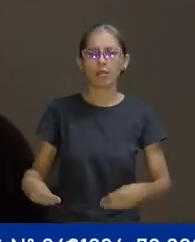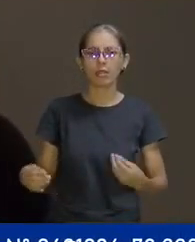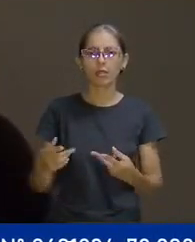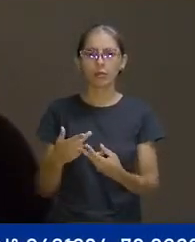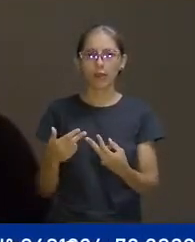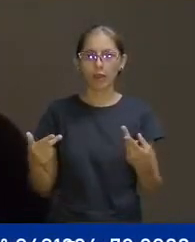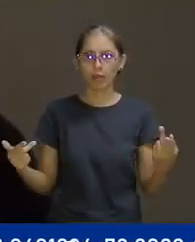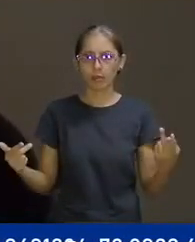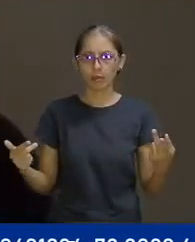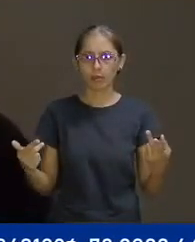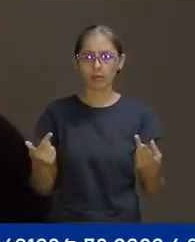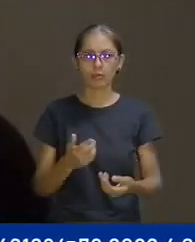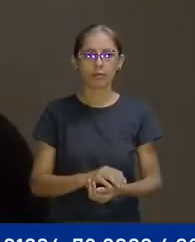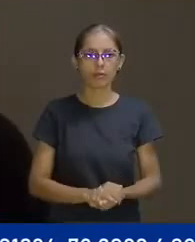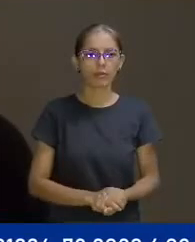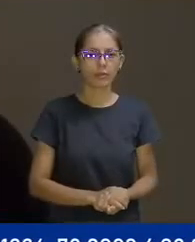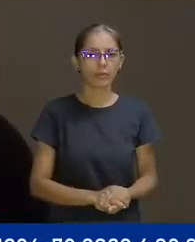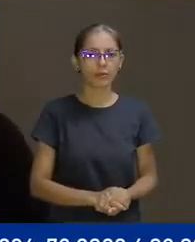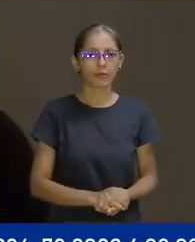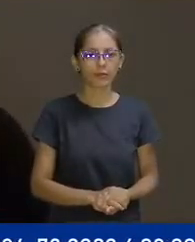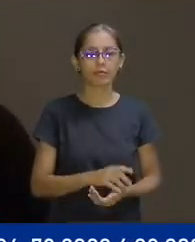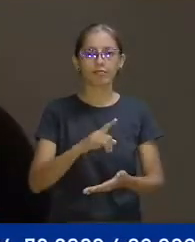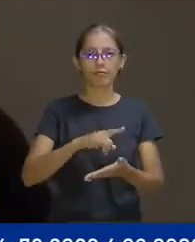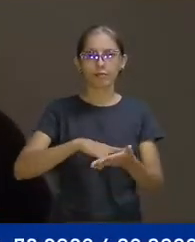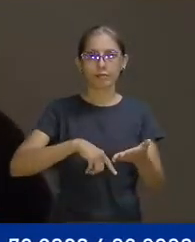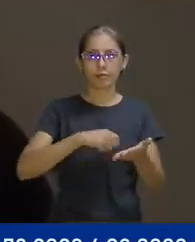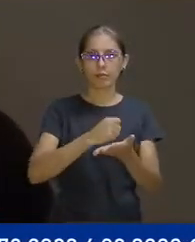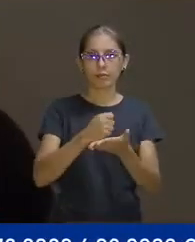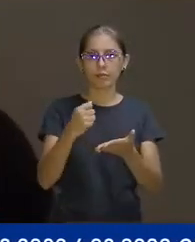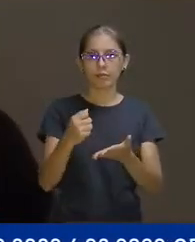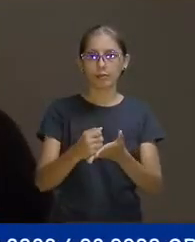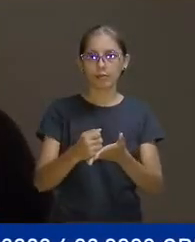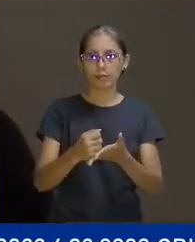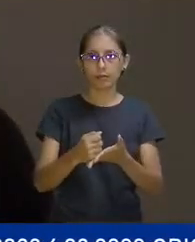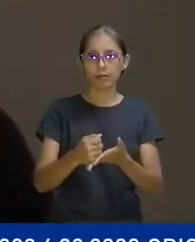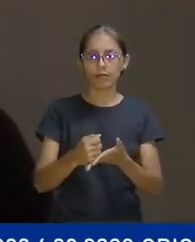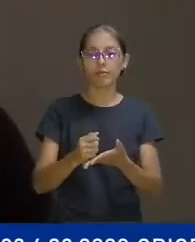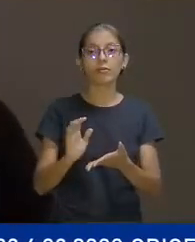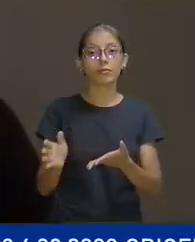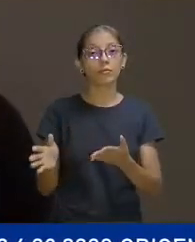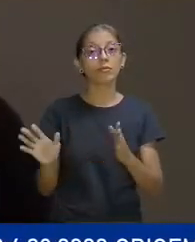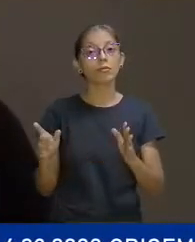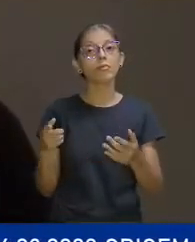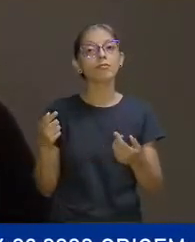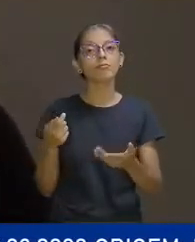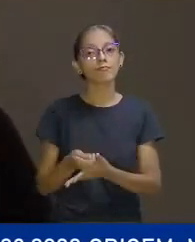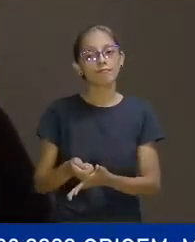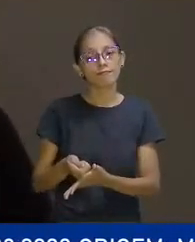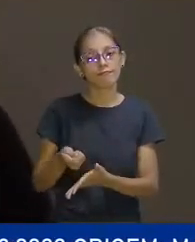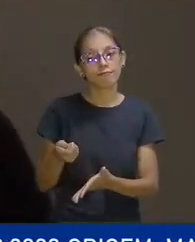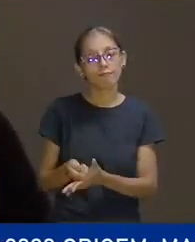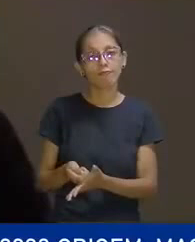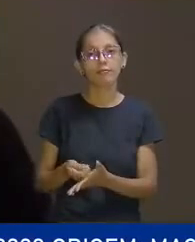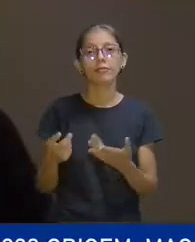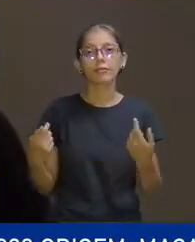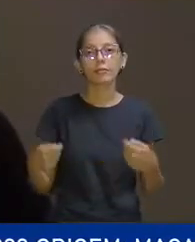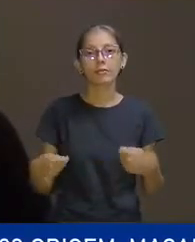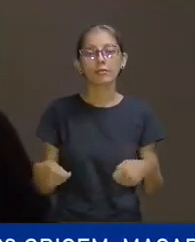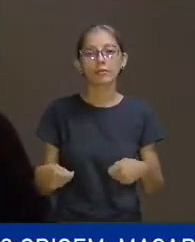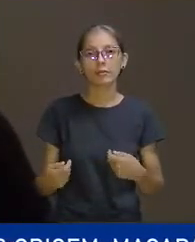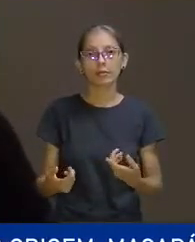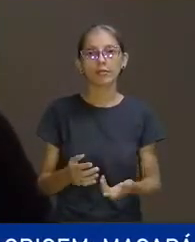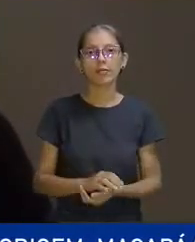questionados pelo órgão ministerial por meio de documentação exigida pela norma de regência, de modo que foi então